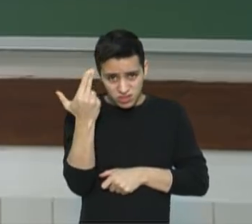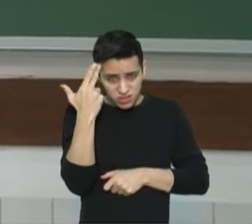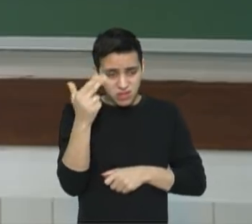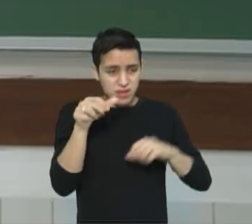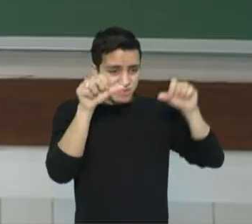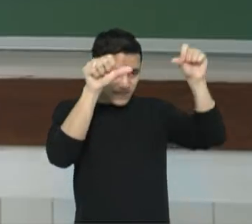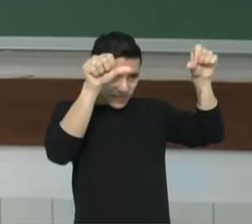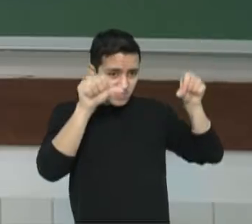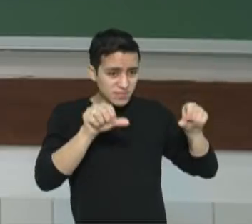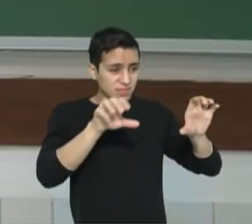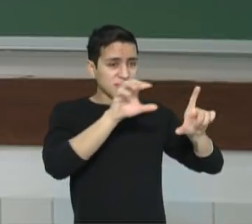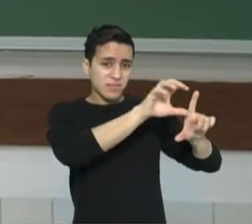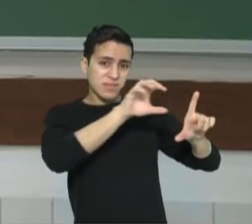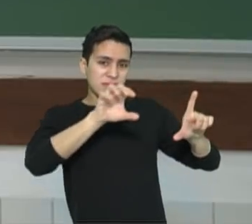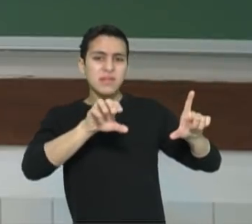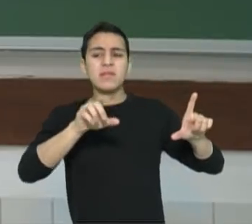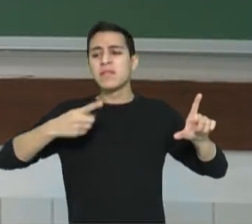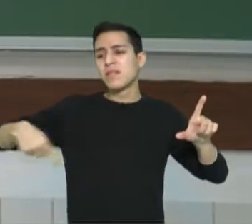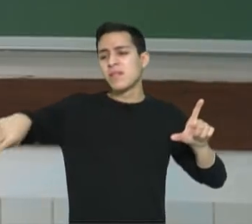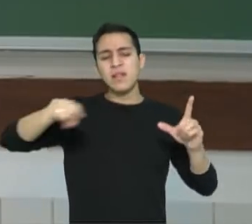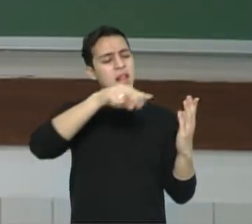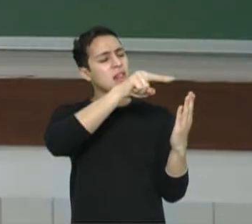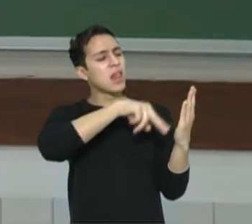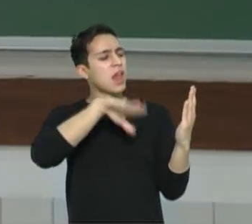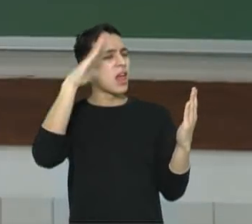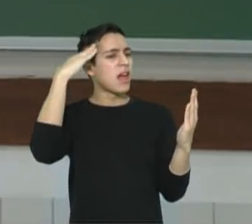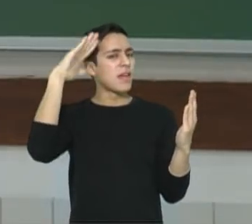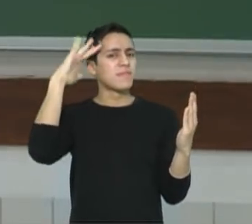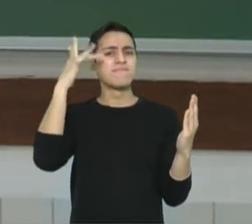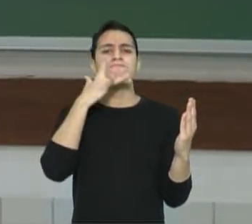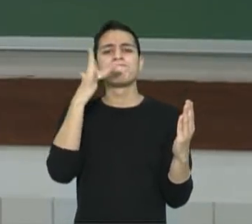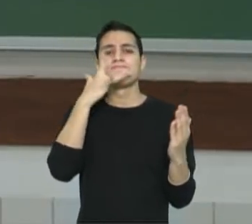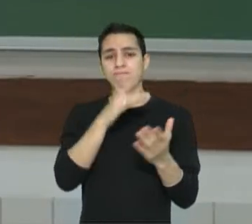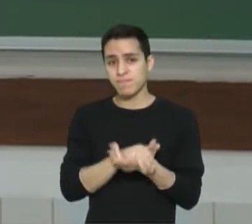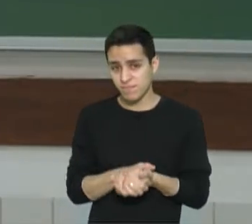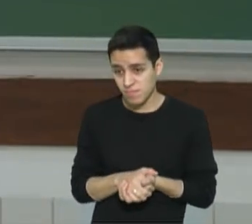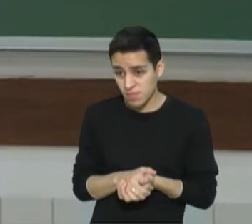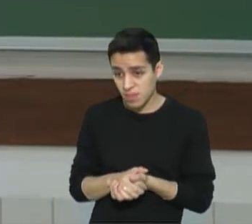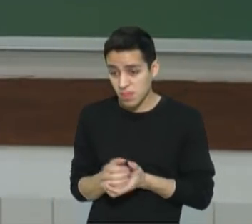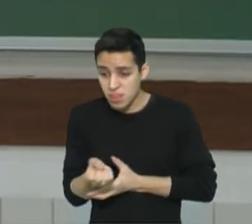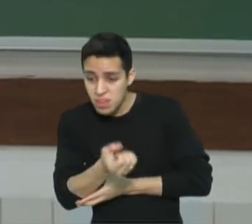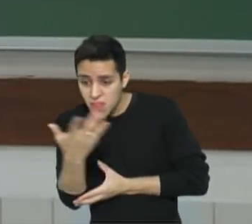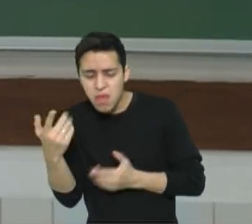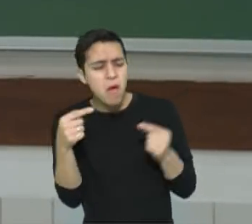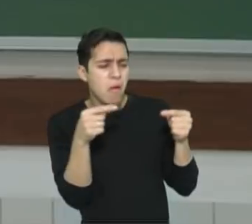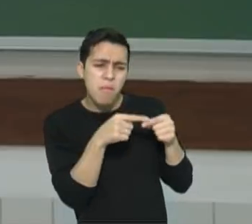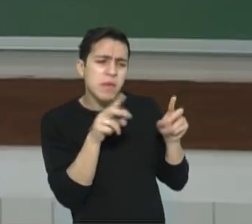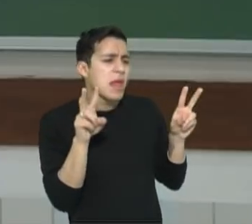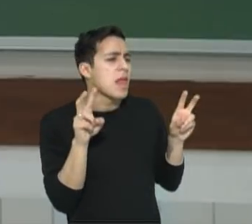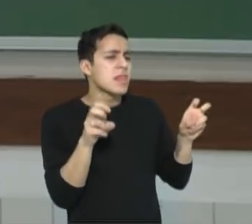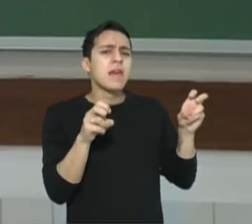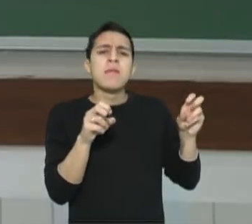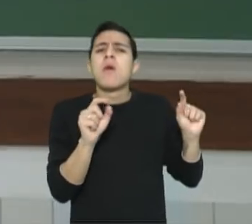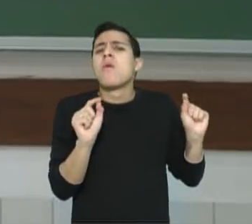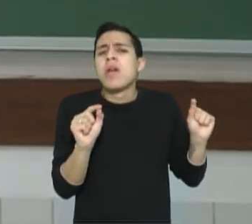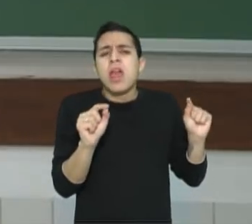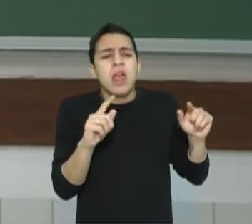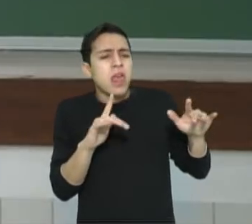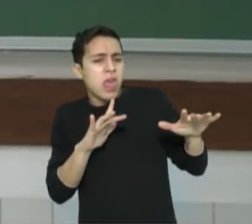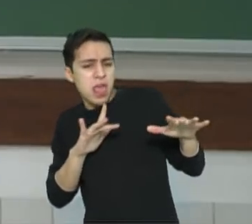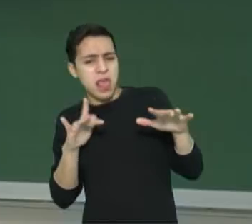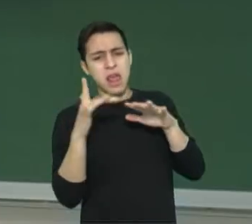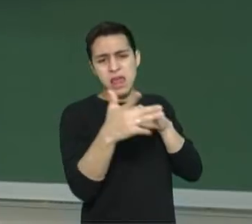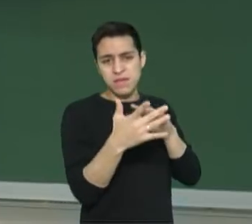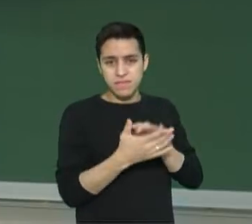bem recebidos aí pelos leitores. Para alguns, são recursos midiáticos. Então, teoricamente, tem gente que diz,